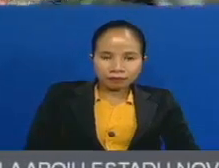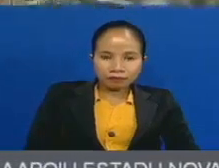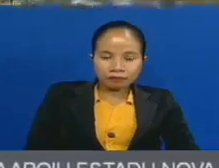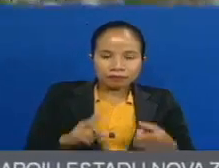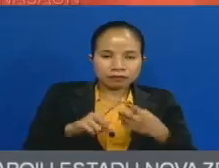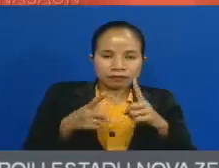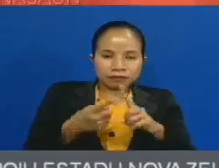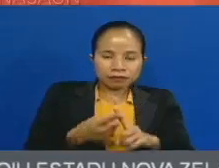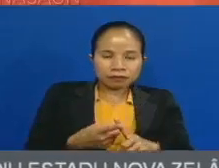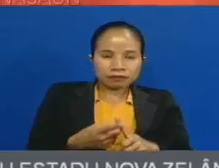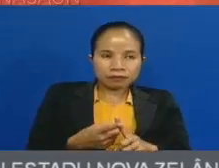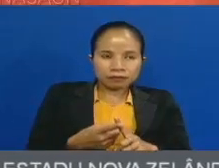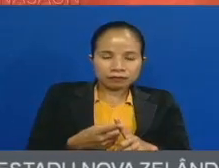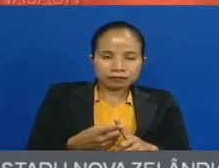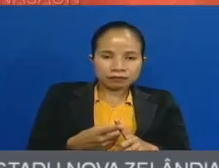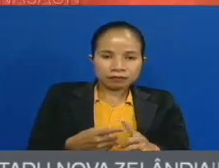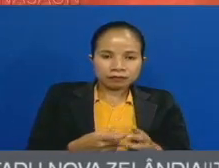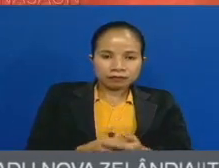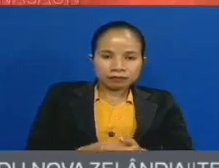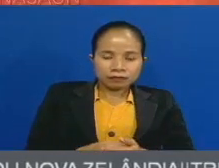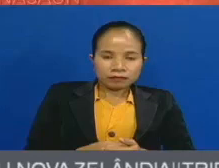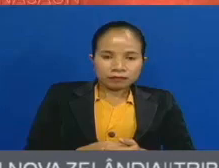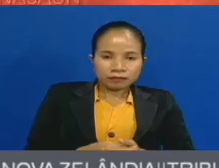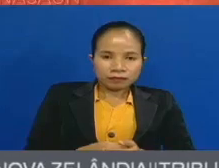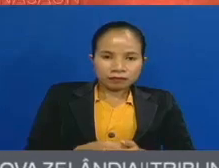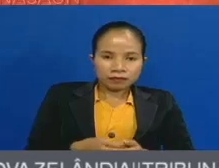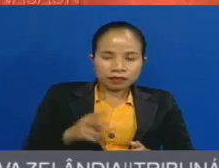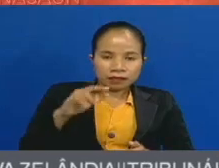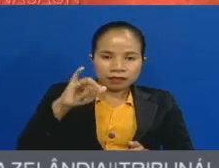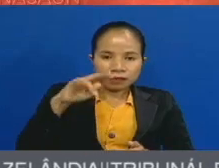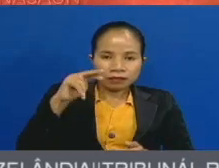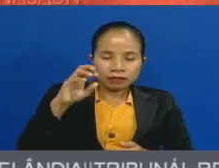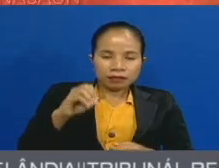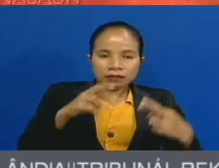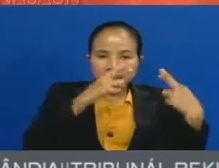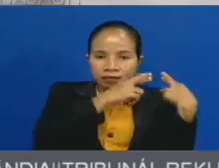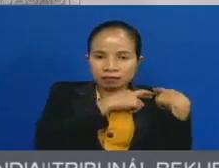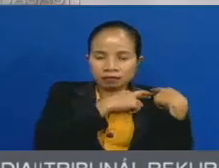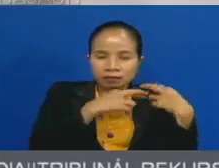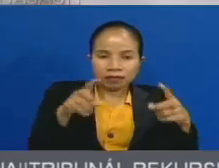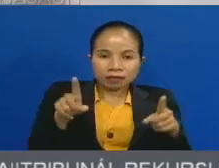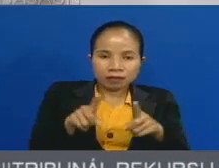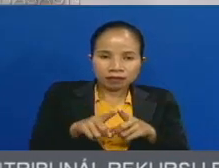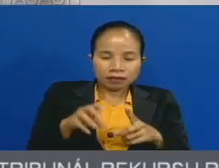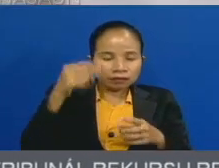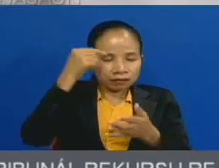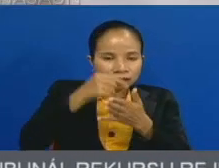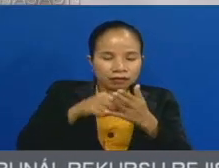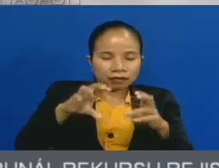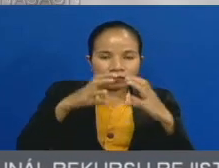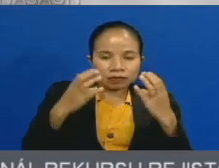Maluk sira, afoin keri laran sablai lakum. Nino Koni Santana assume mos cargo. Nuder, secretário